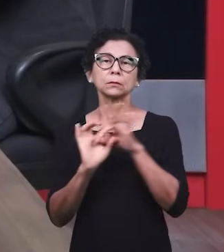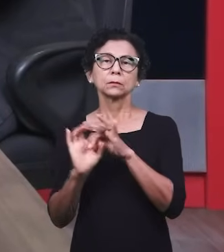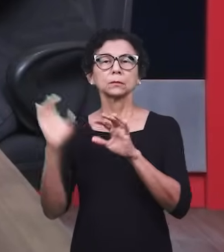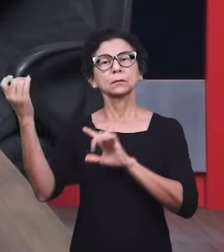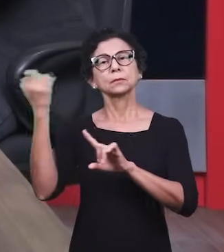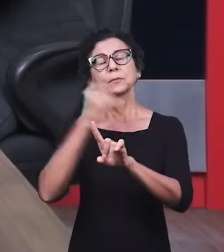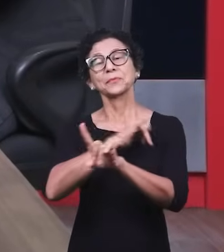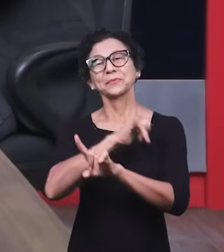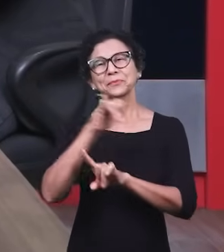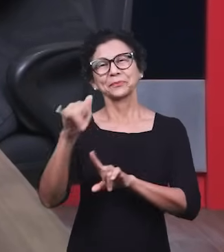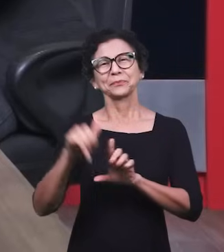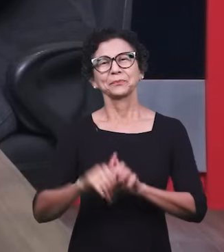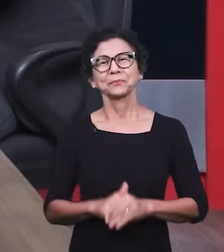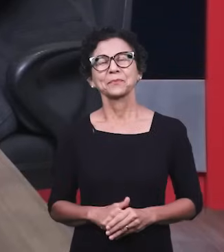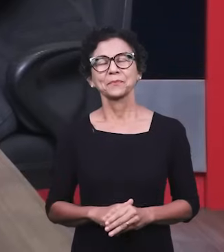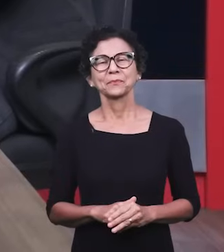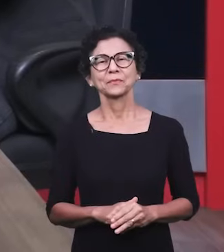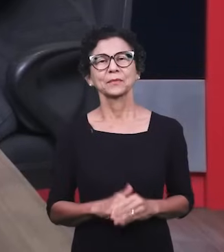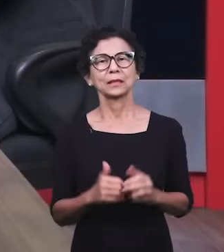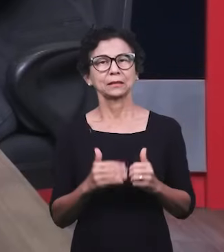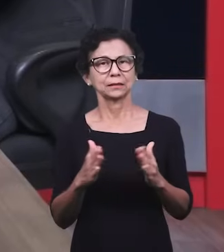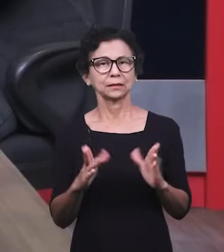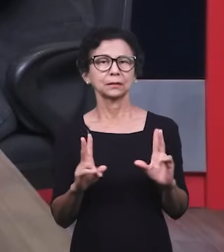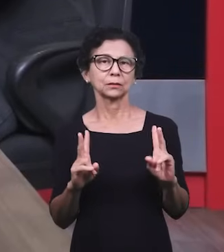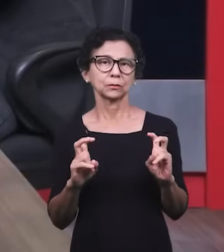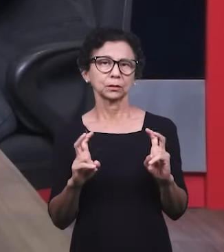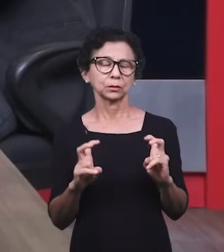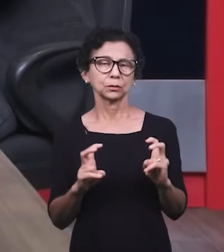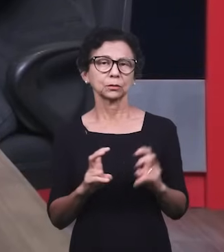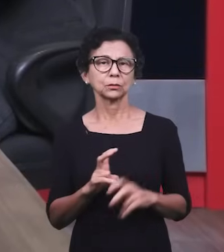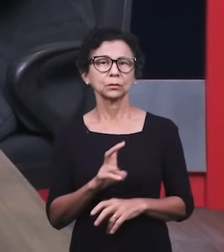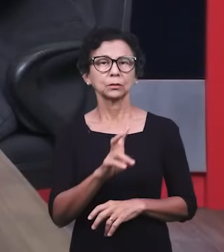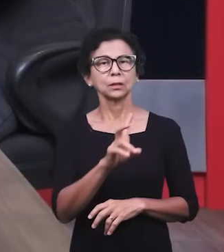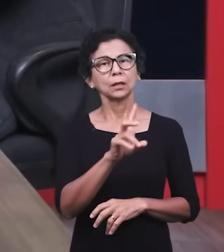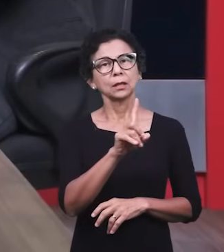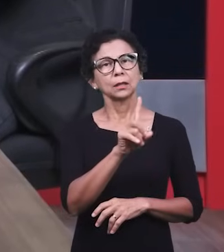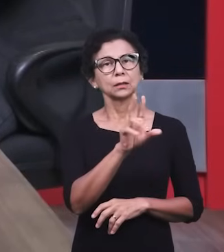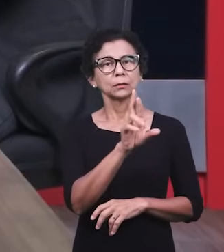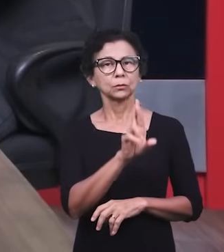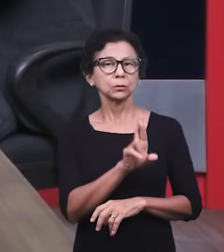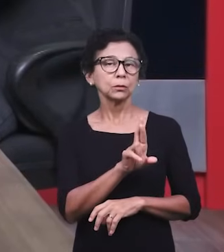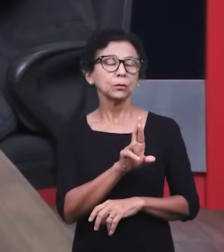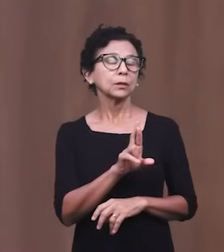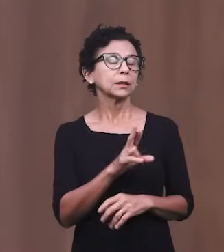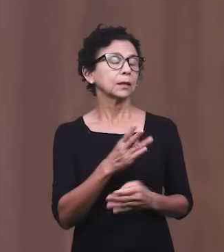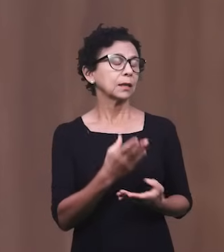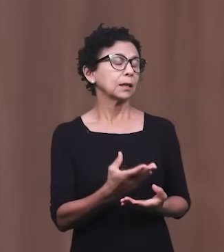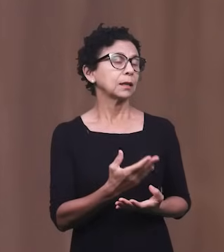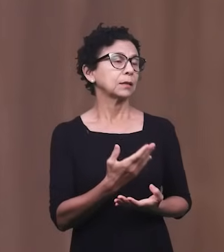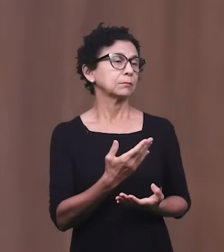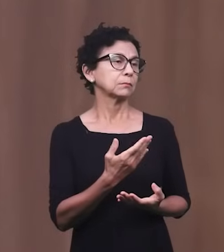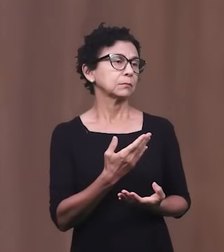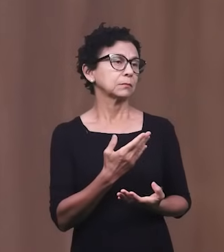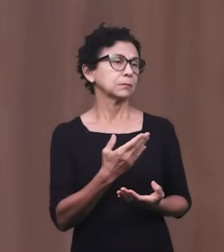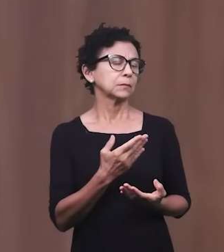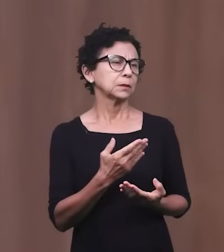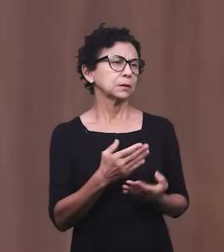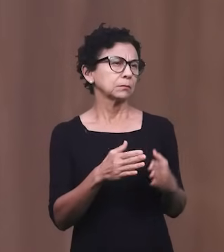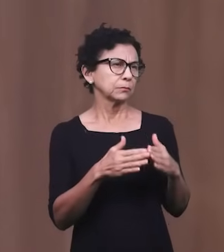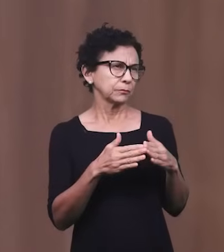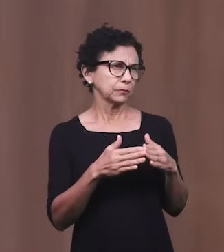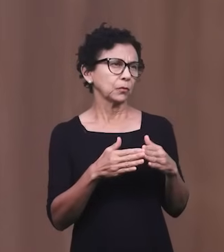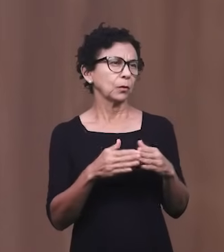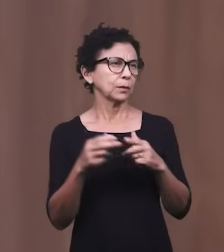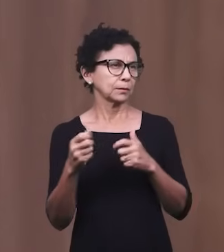mas pra gente poder começar aqui o nosso assunto eh Dora Gislane gostaria que a irmã pudesse falar